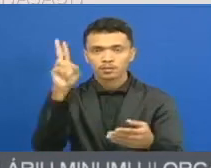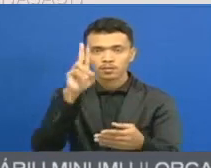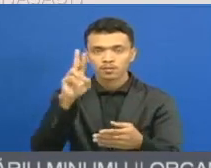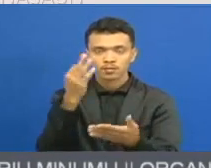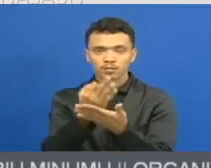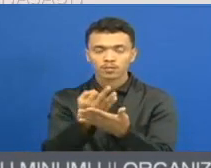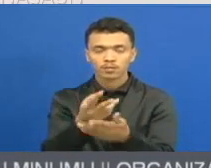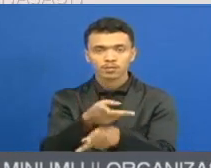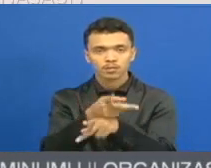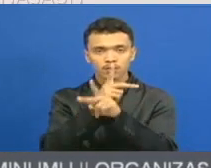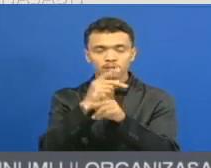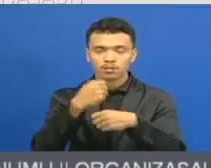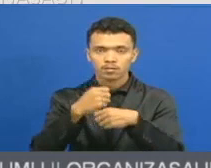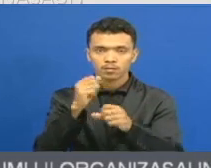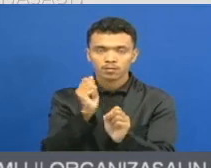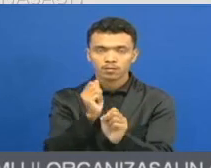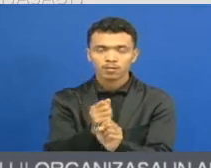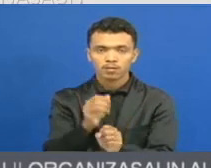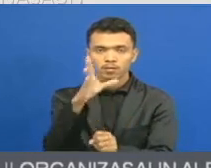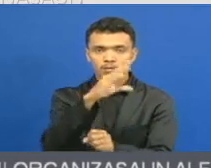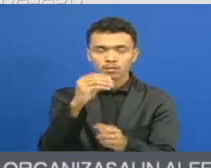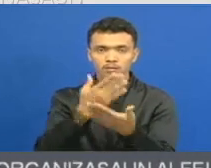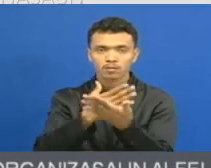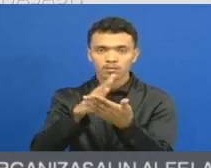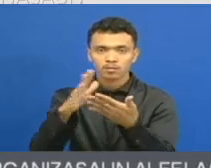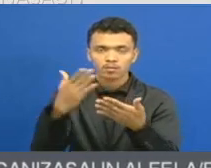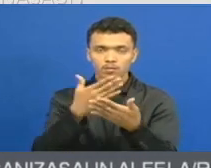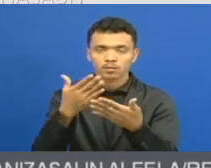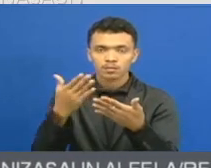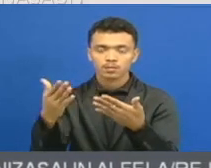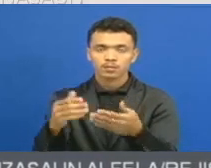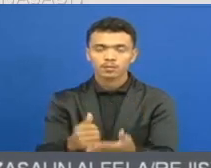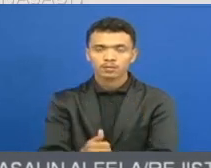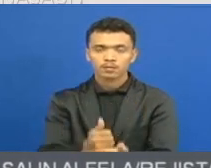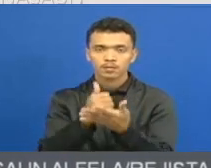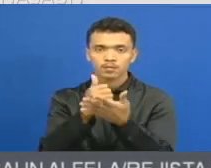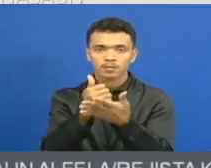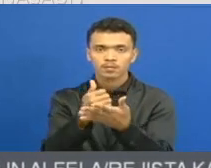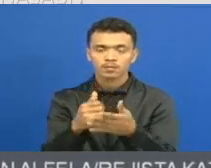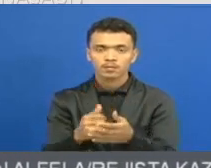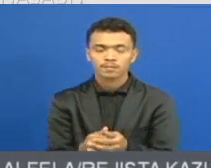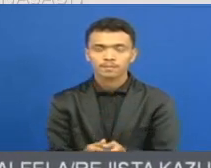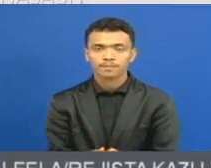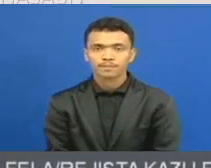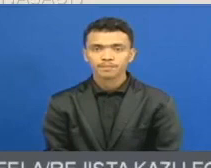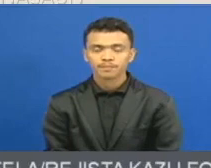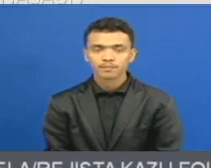halo ide poismos bel sosa sasan umalarang ide nemos apoyo apoyo kredit ni be